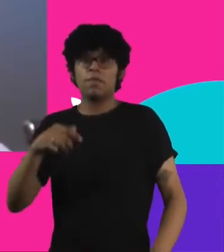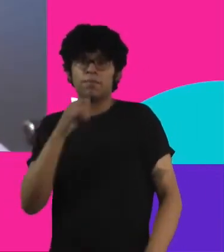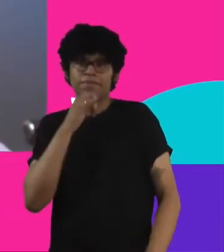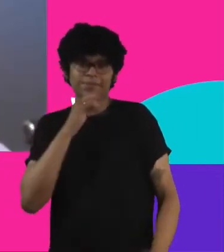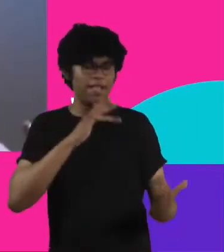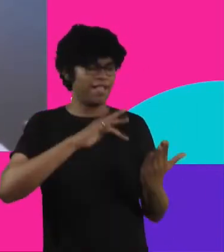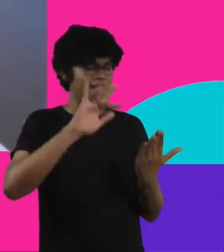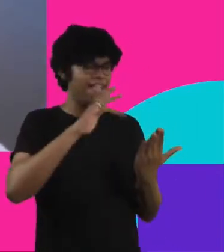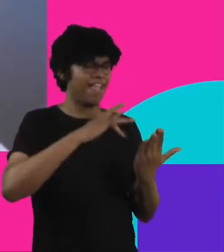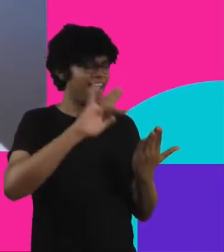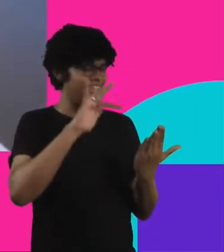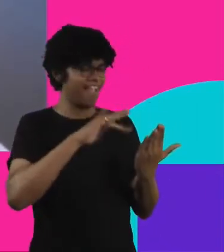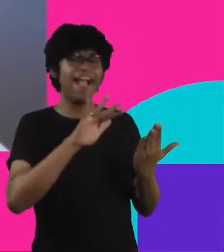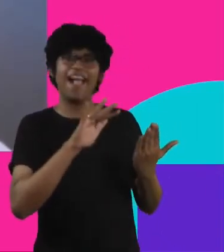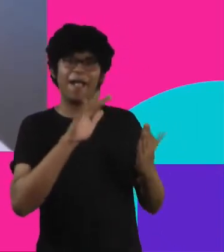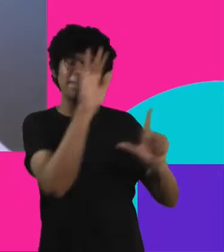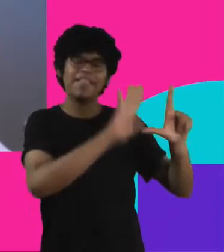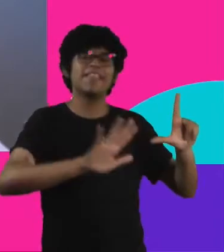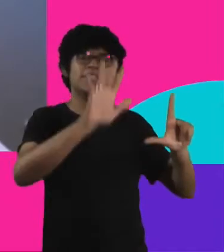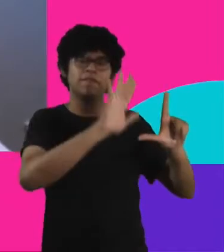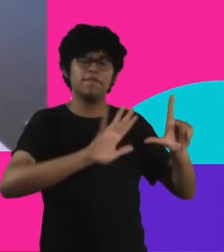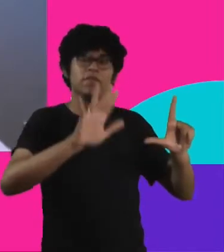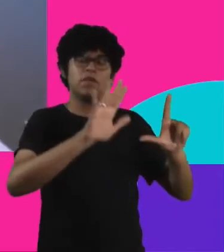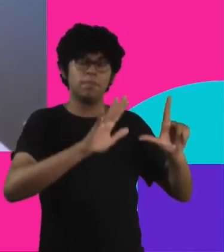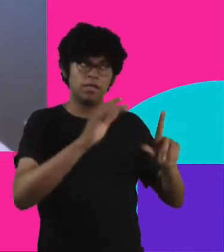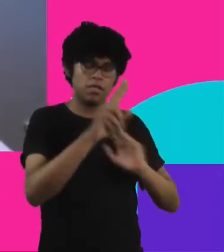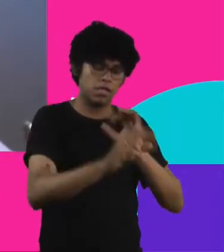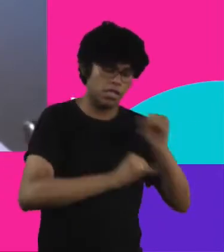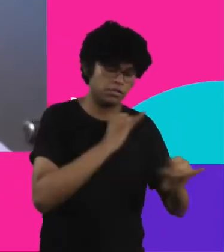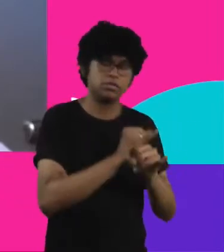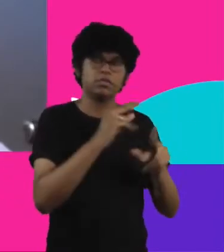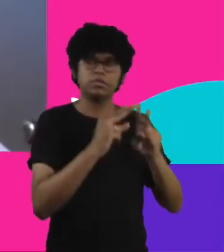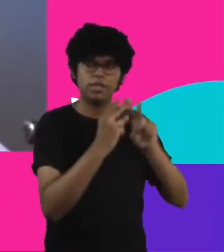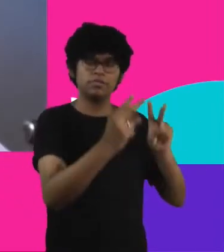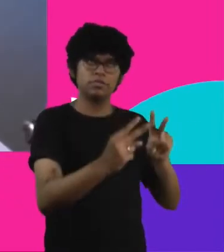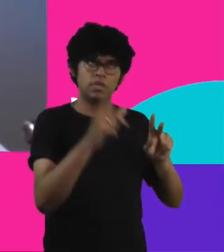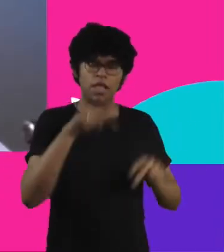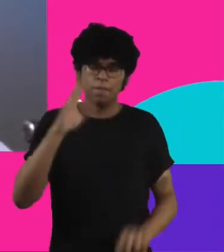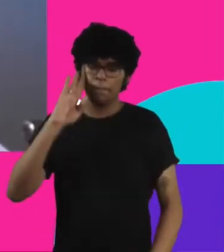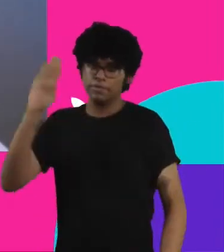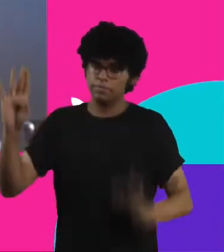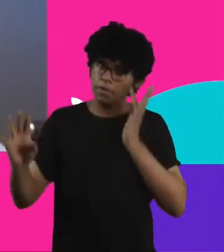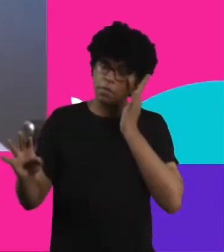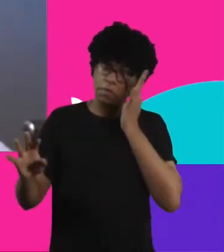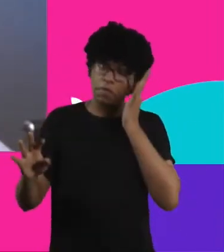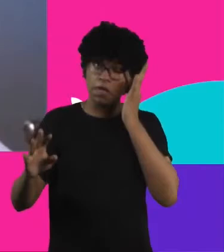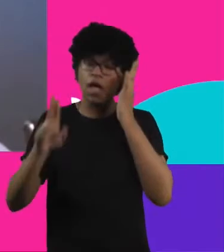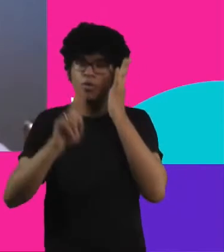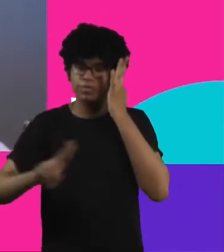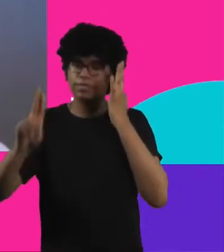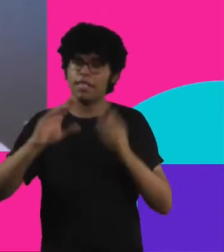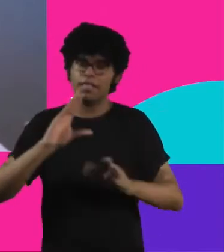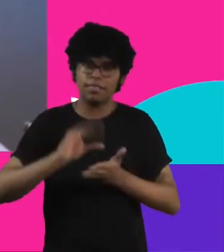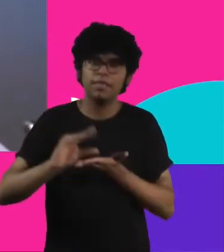e utilizar informações que estão disponíveis online, é fundamental que a gente entenda como está sendo usados os dados. Para